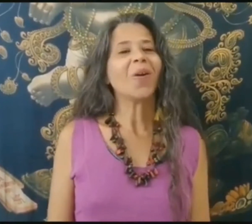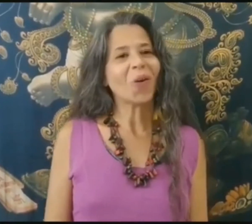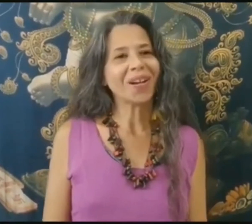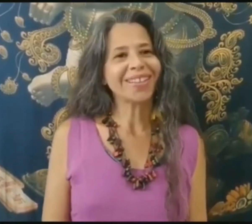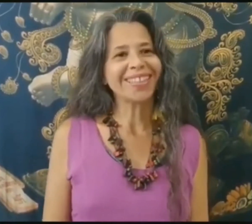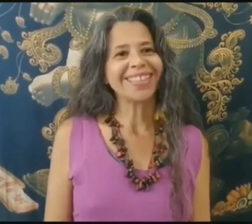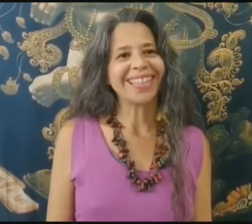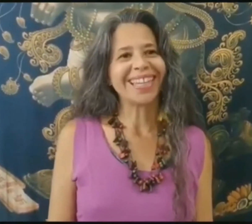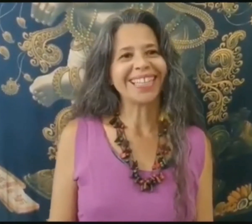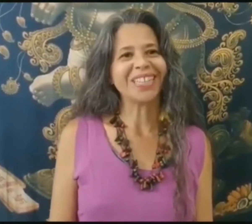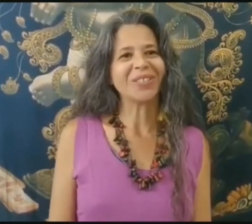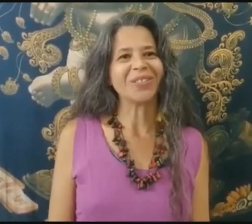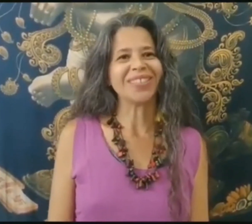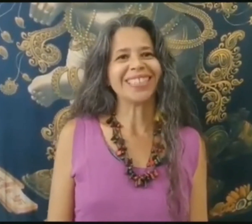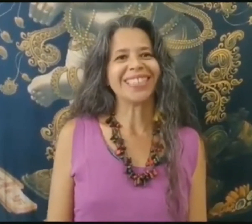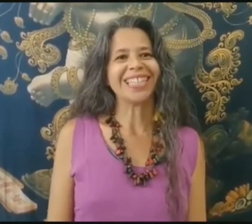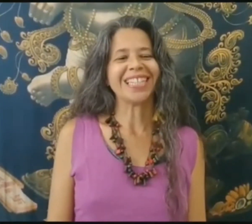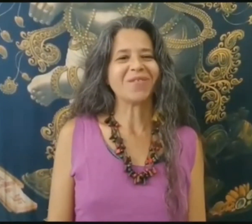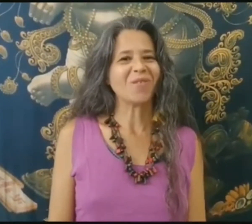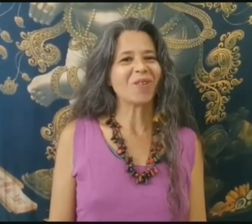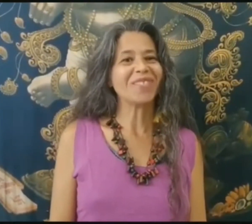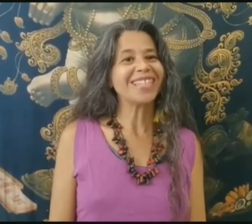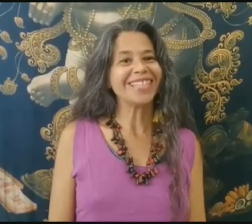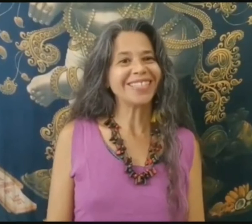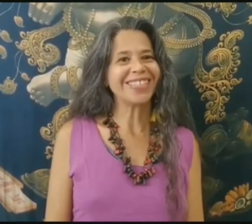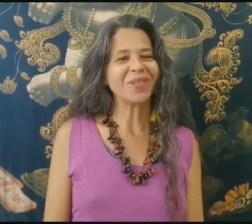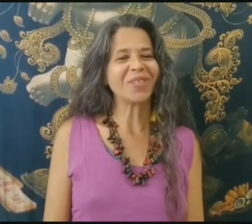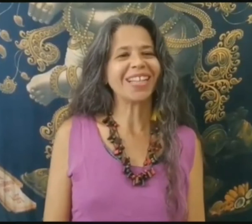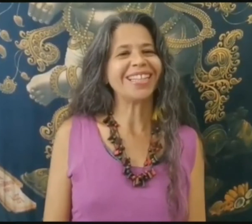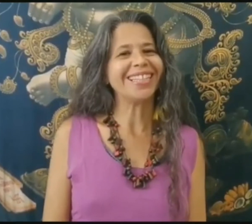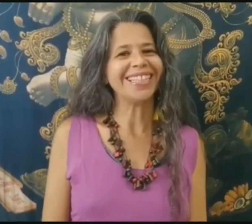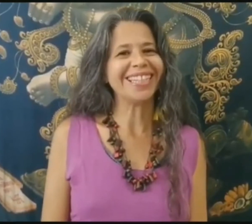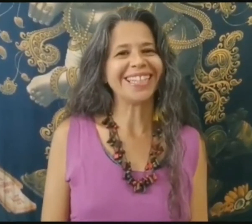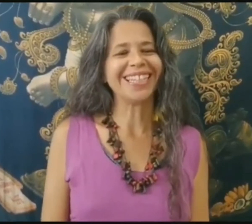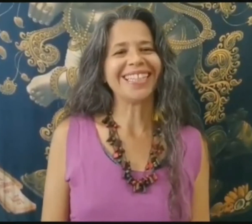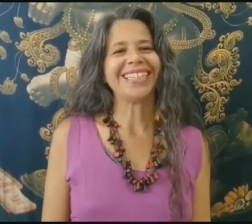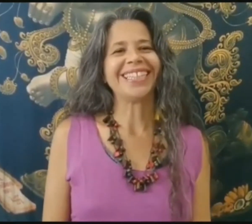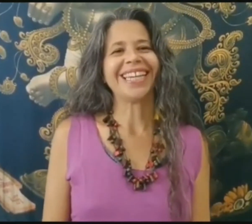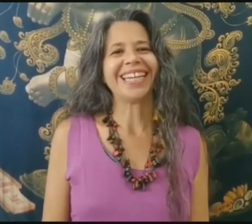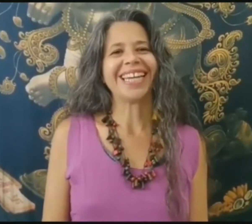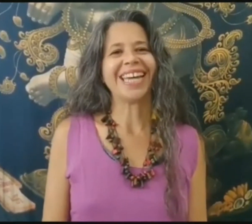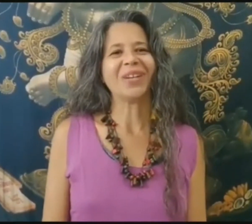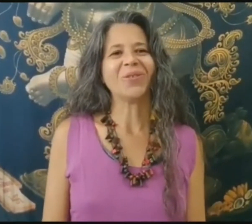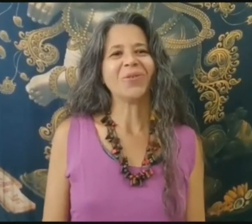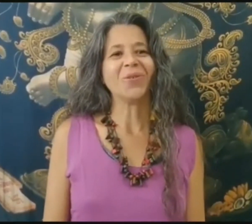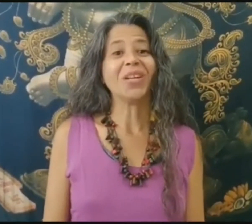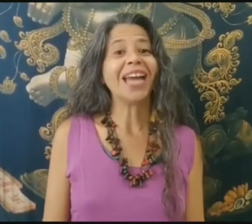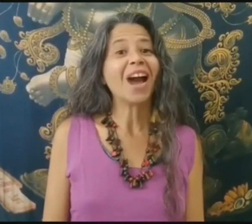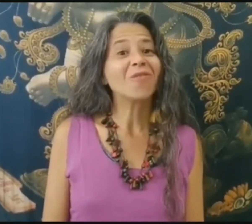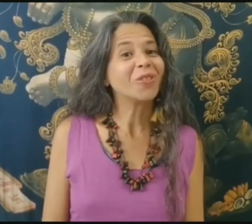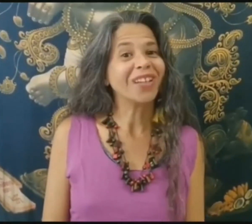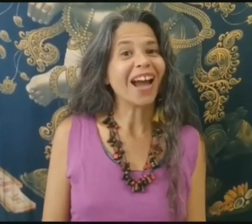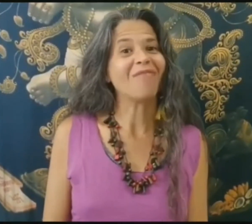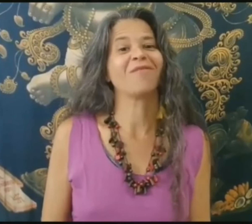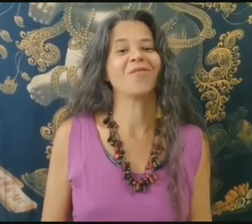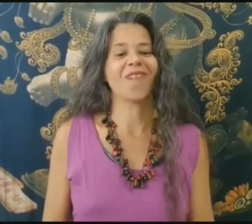meu talento maior, né, que eu já desenvolvo há alguns anos, com muita alegria, né, é o